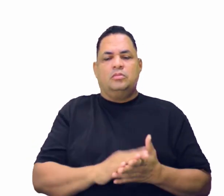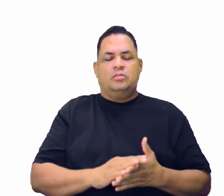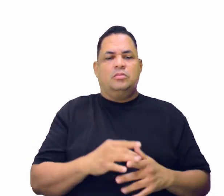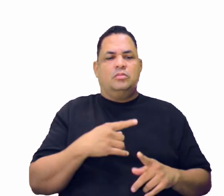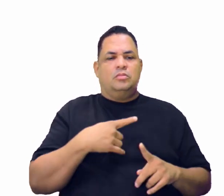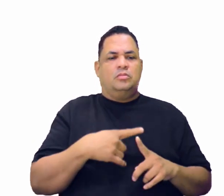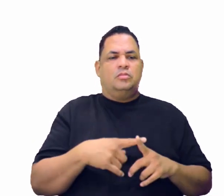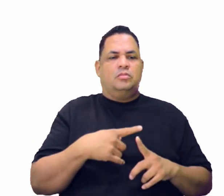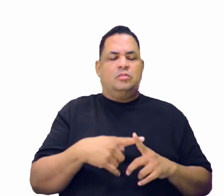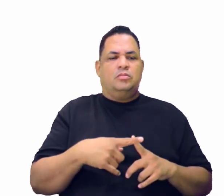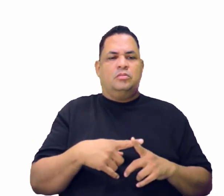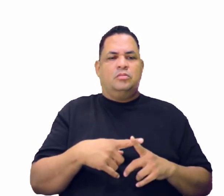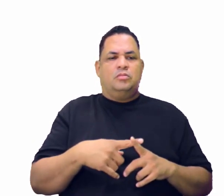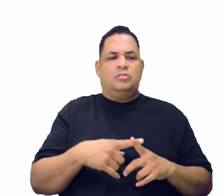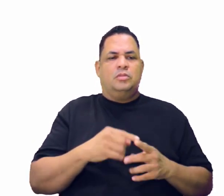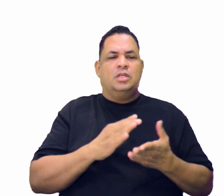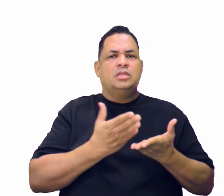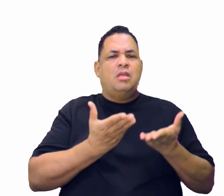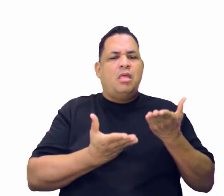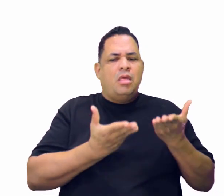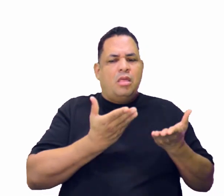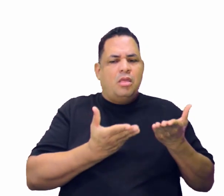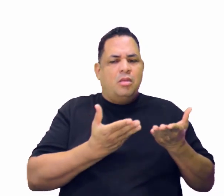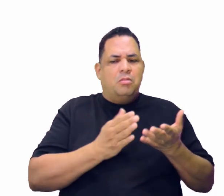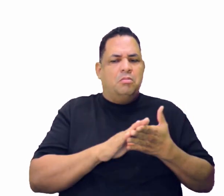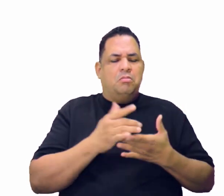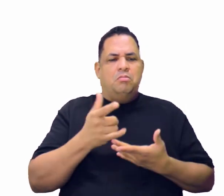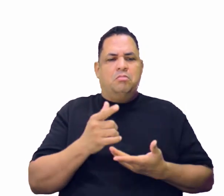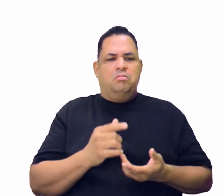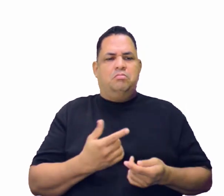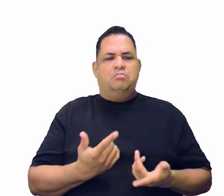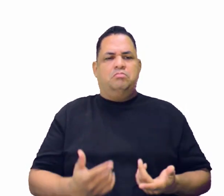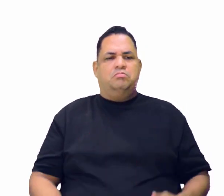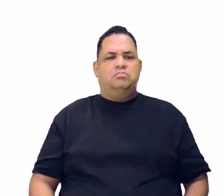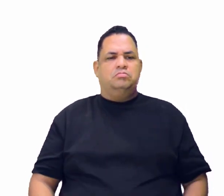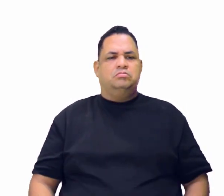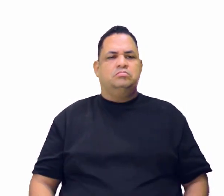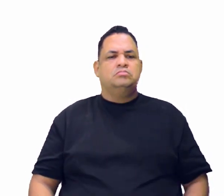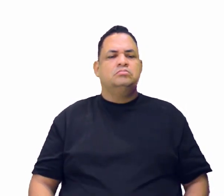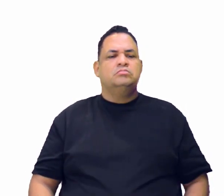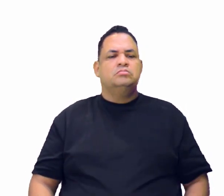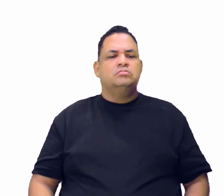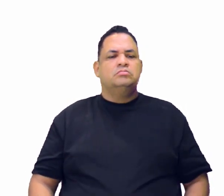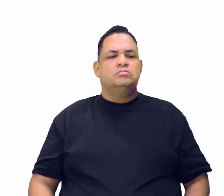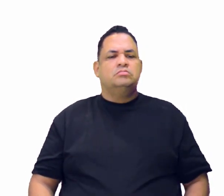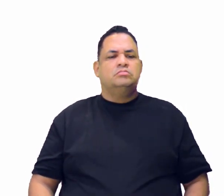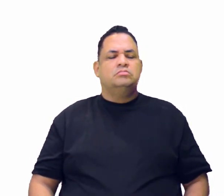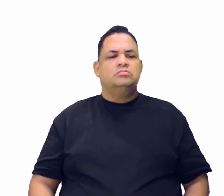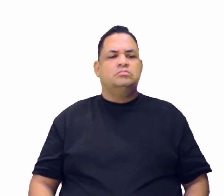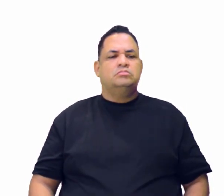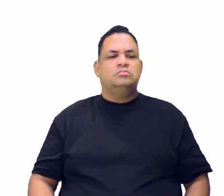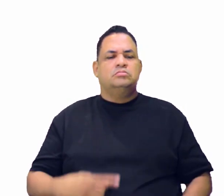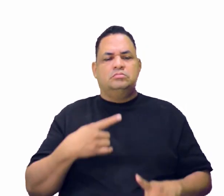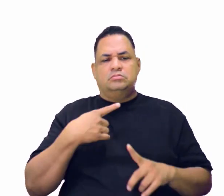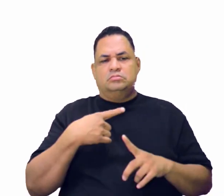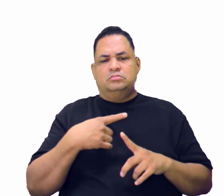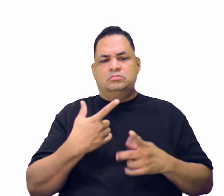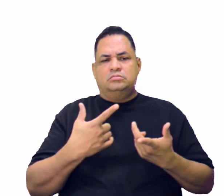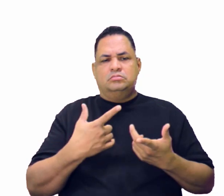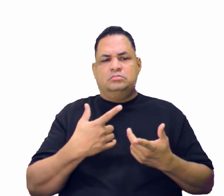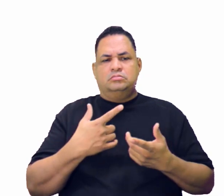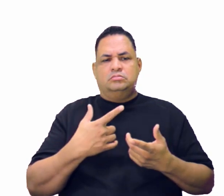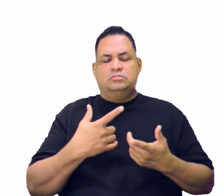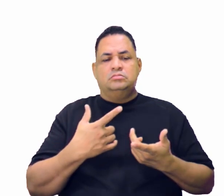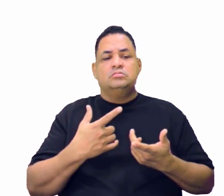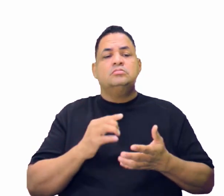Porque são muito leves, ele faz o questionamento, né? Aí é interrogativo também, o porquê, mas aí